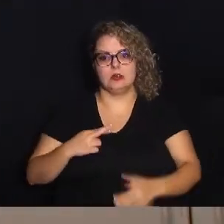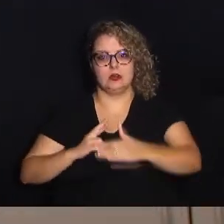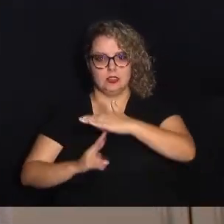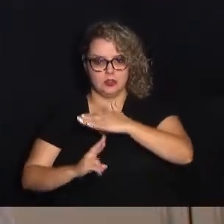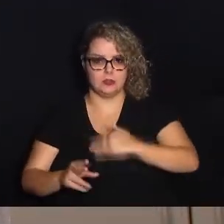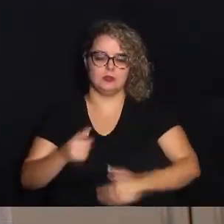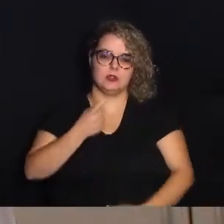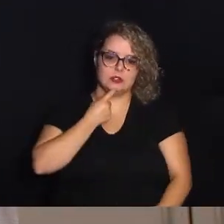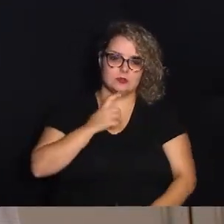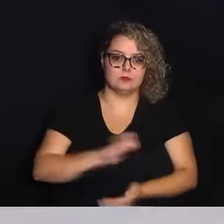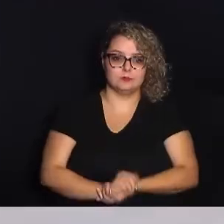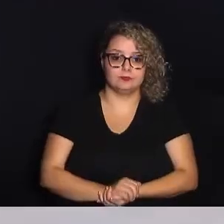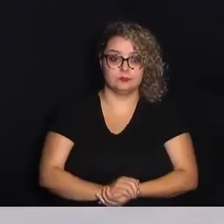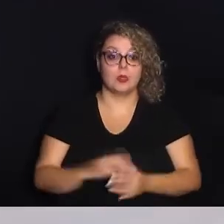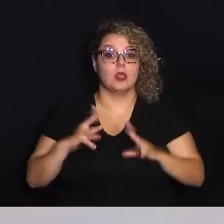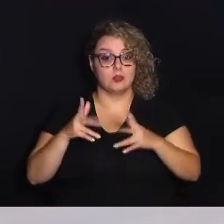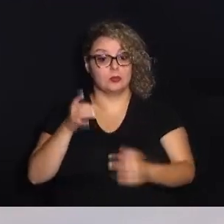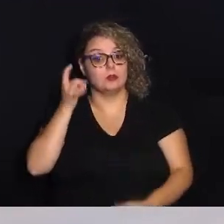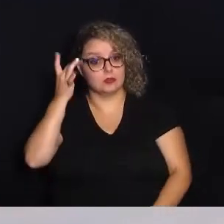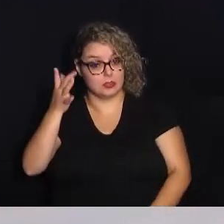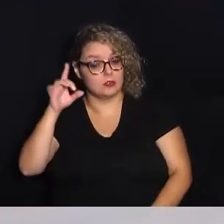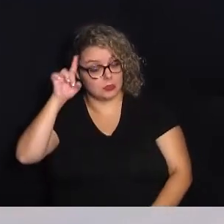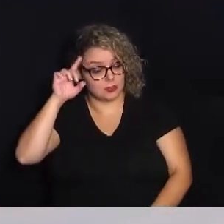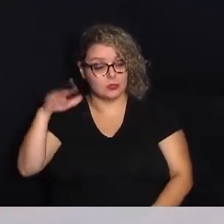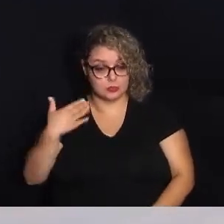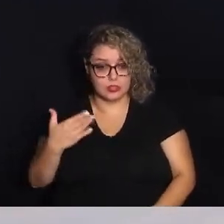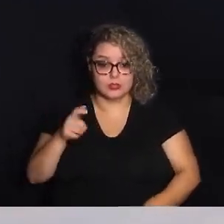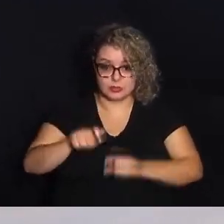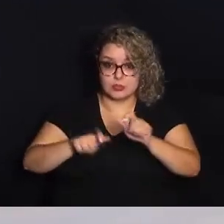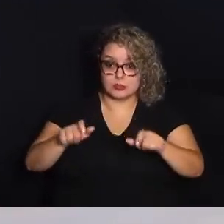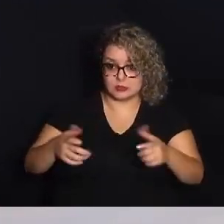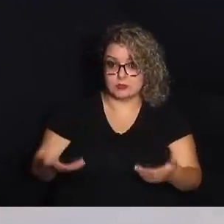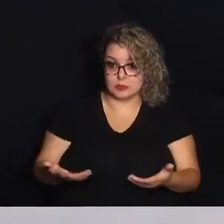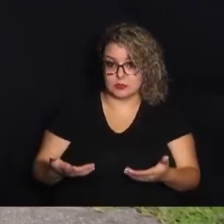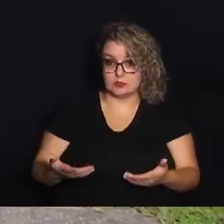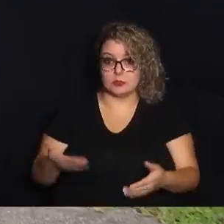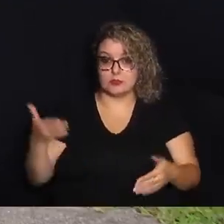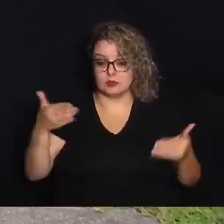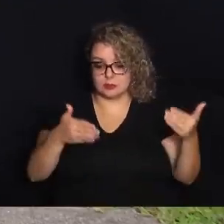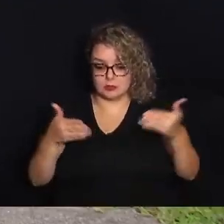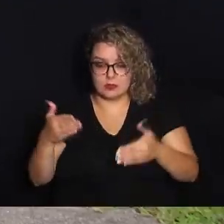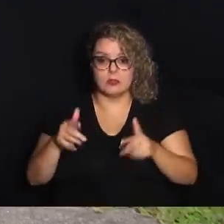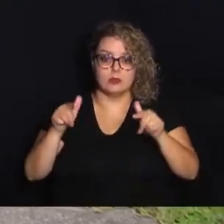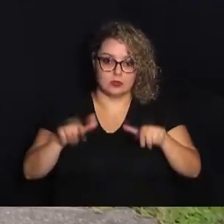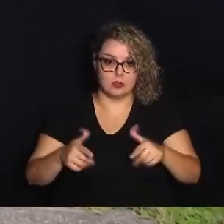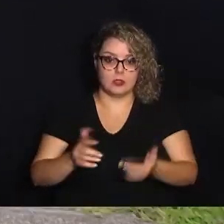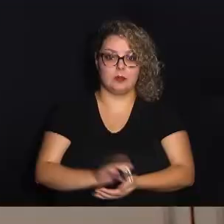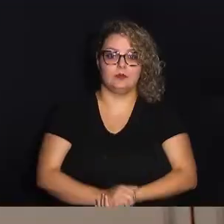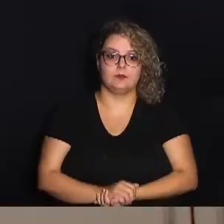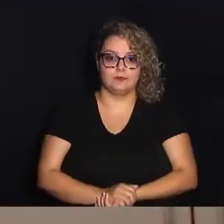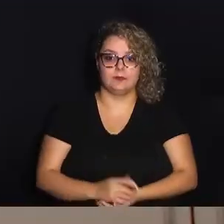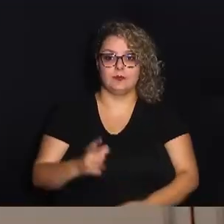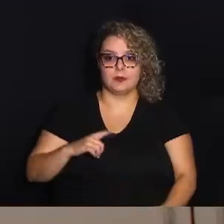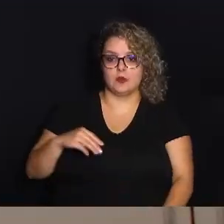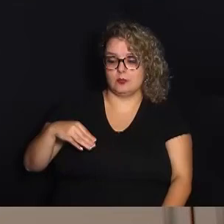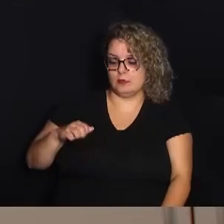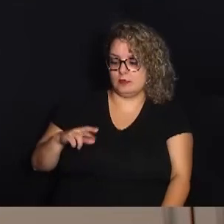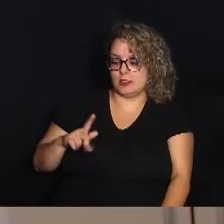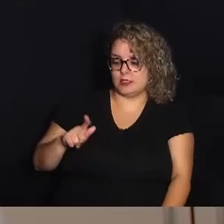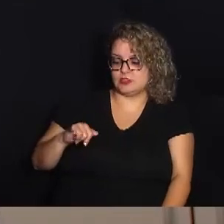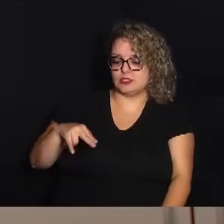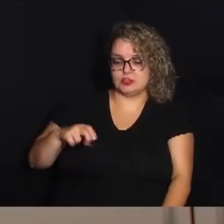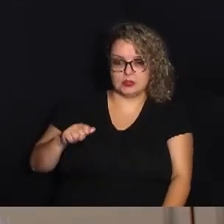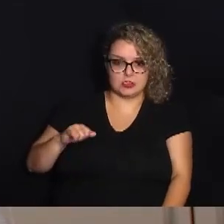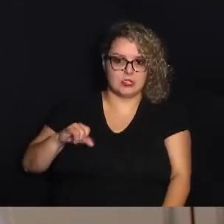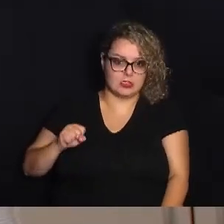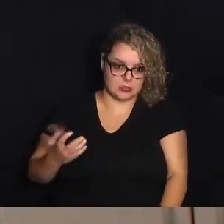à rodoviária de Campinas tudo isso Vai facilitar o dia dia das pessoas que frequentam o local temos as marginais